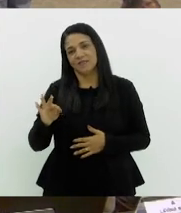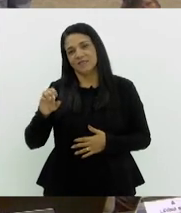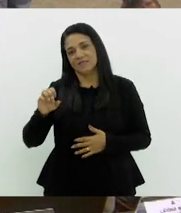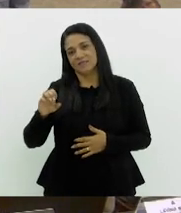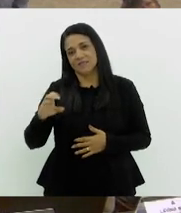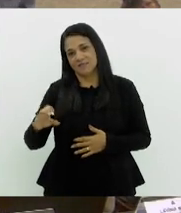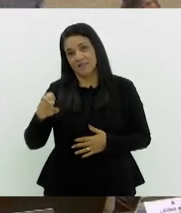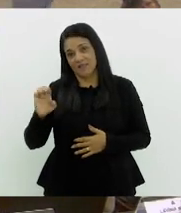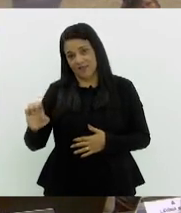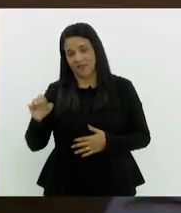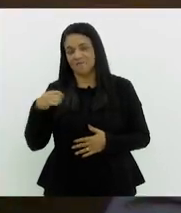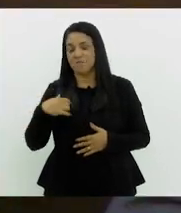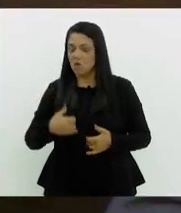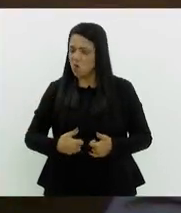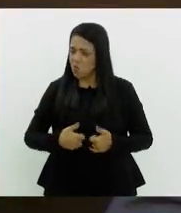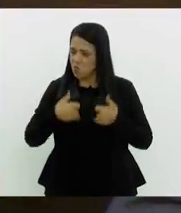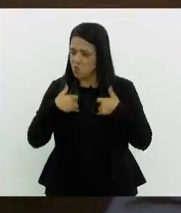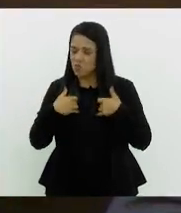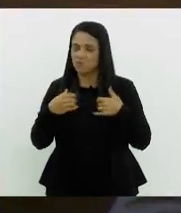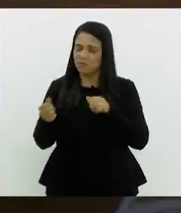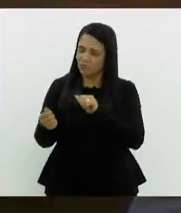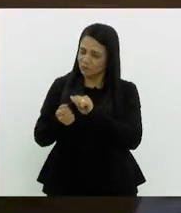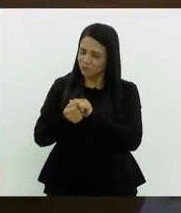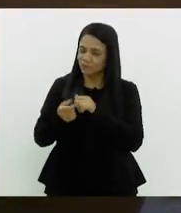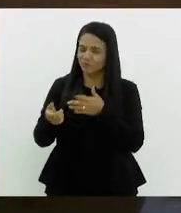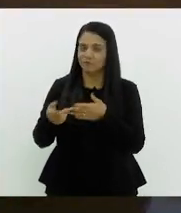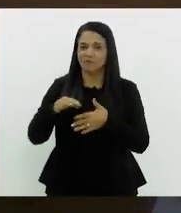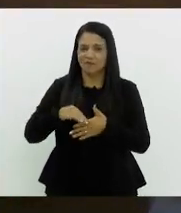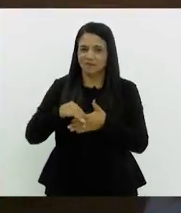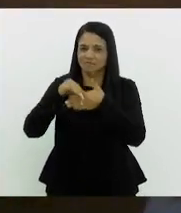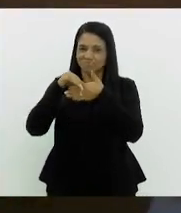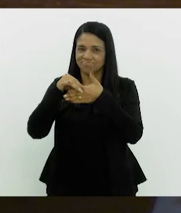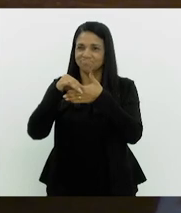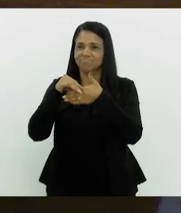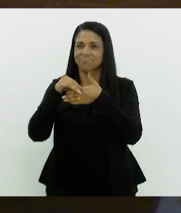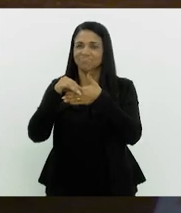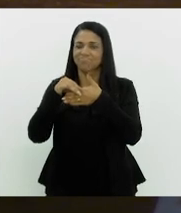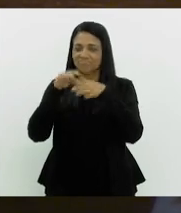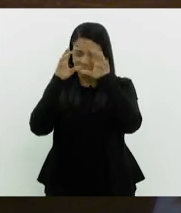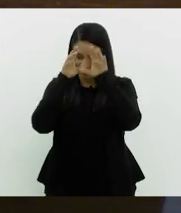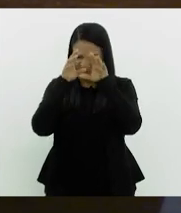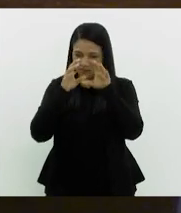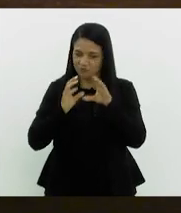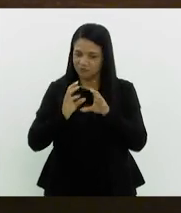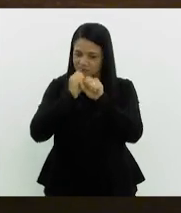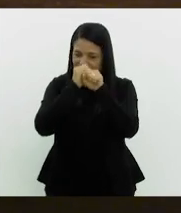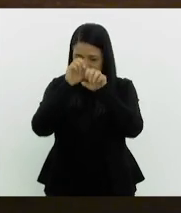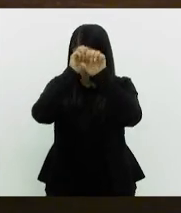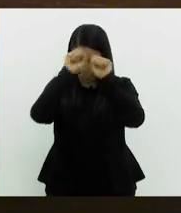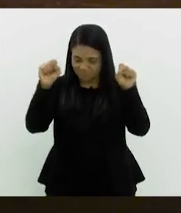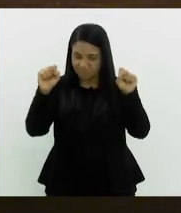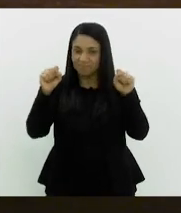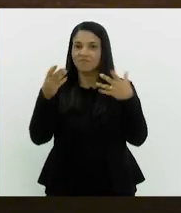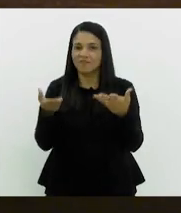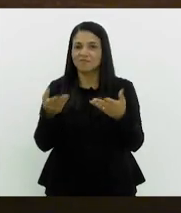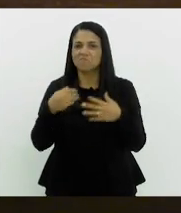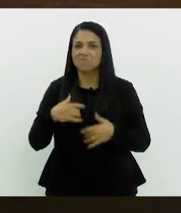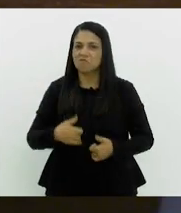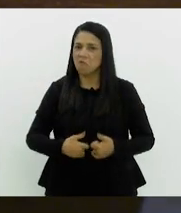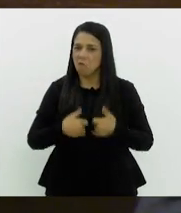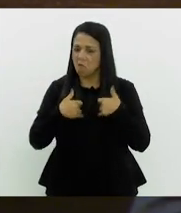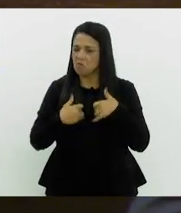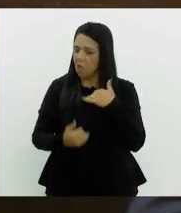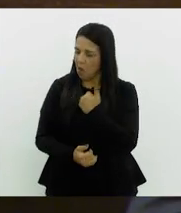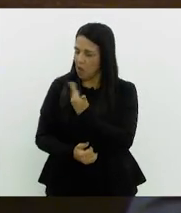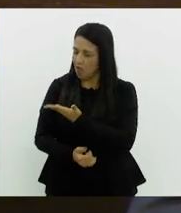com você, Guaraná, que é uma grande expressão e liderança no sistema de contas no Brasil. É uma honra estar aqui do seu lado. Saudar também o